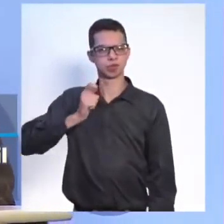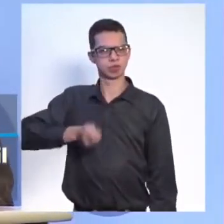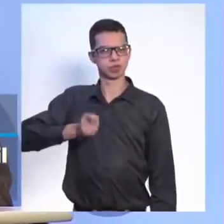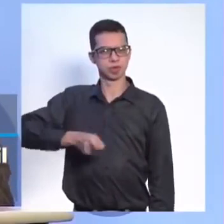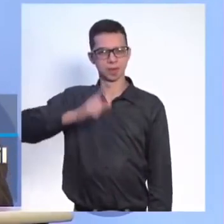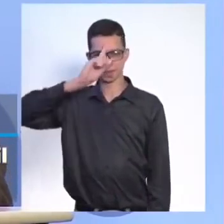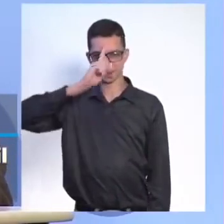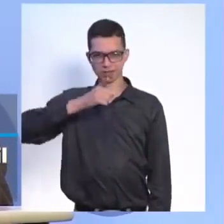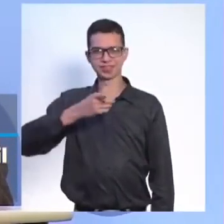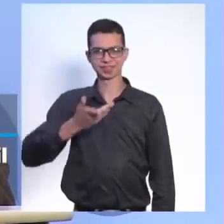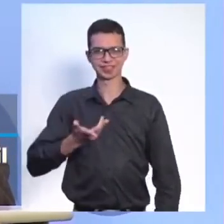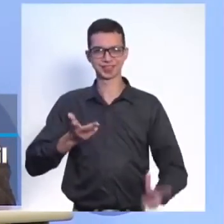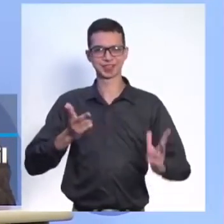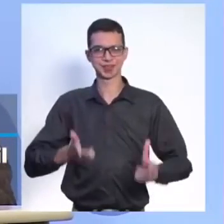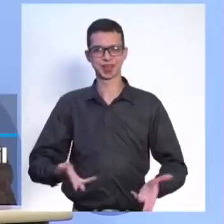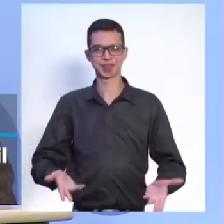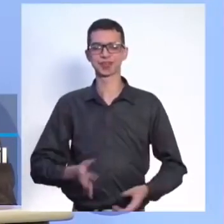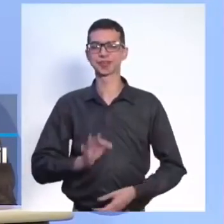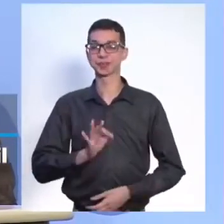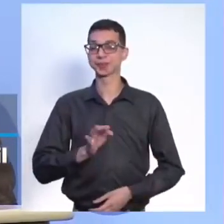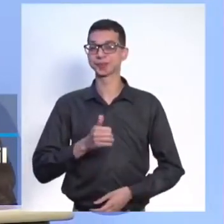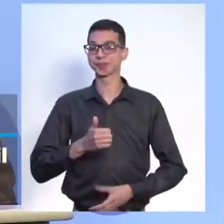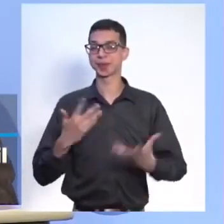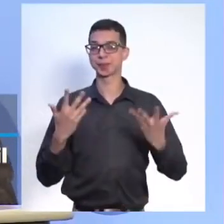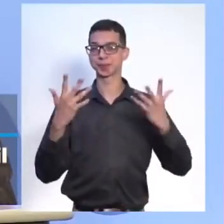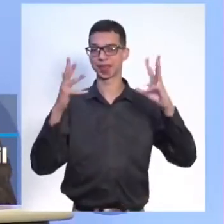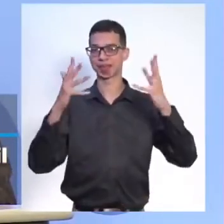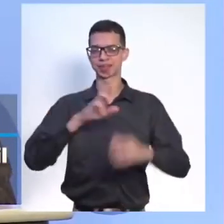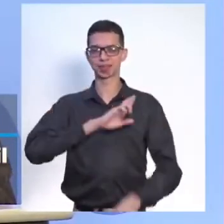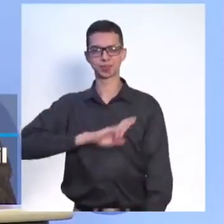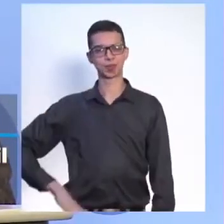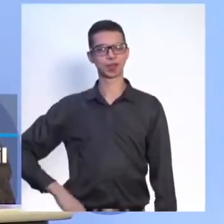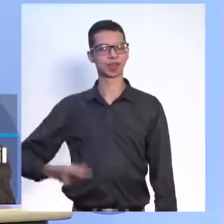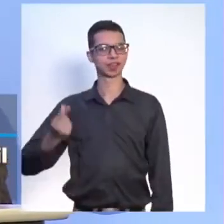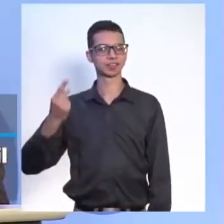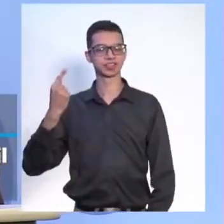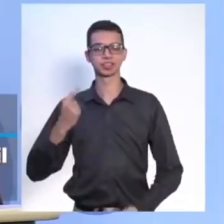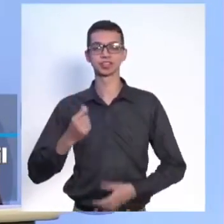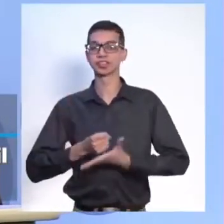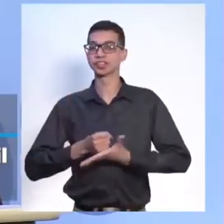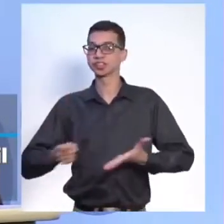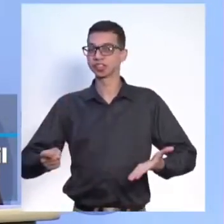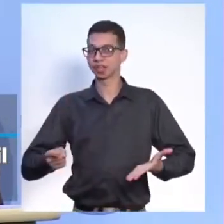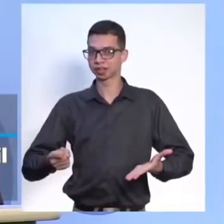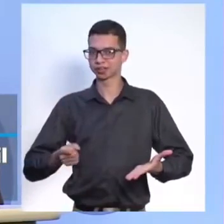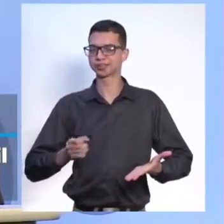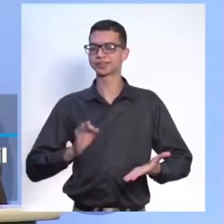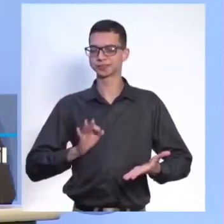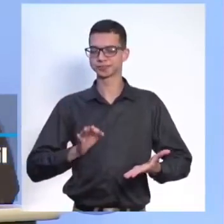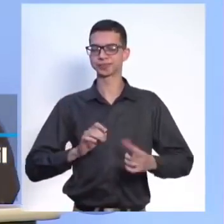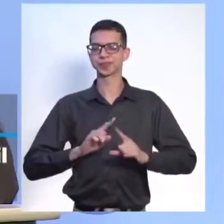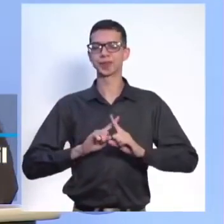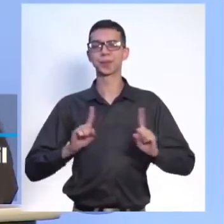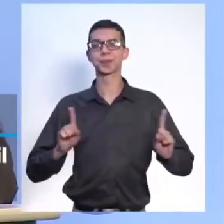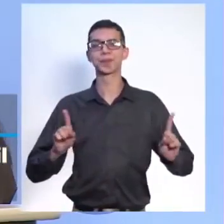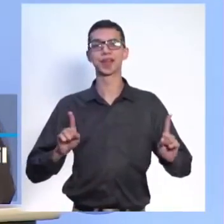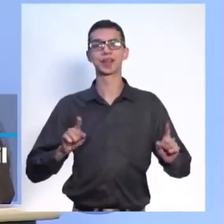Velha. Parabéns aí para a garotada, isso aí, nós já estamos passando, mas a garotada é